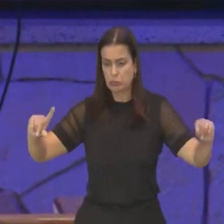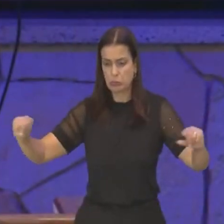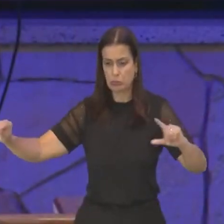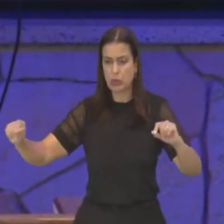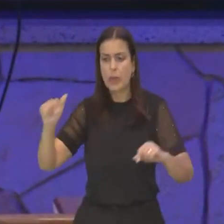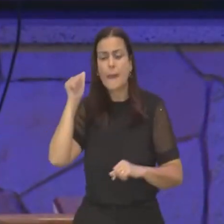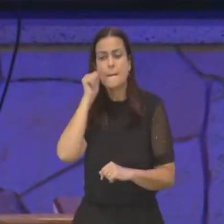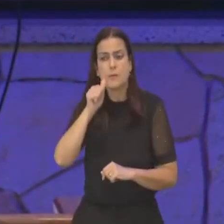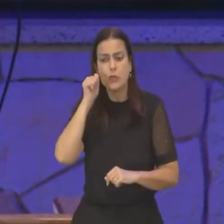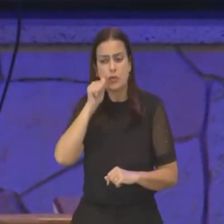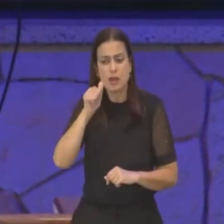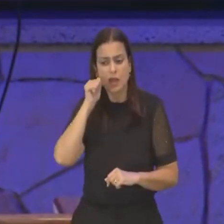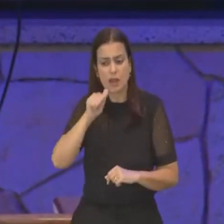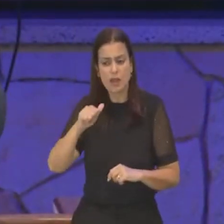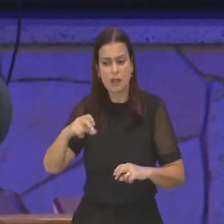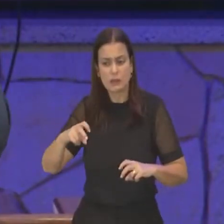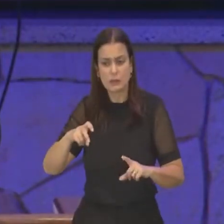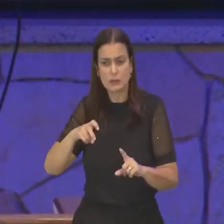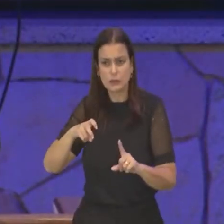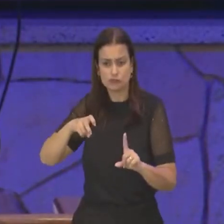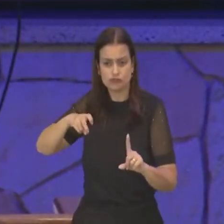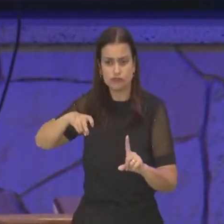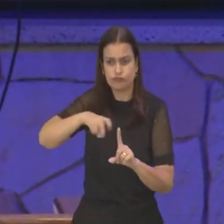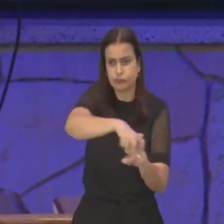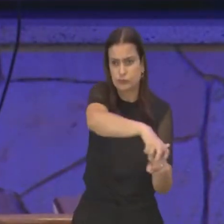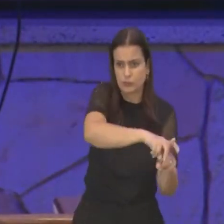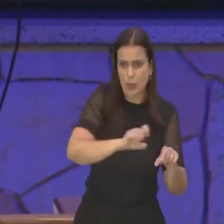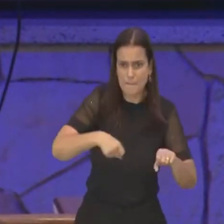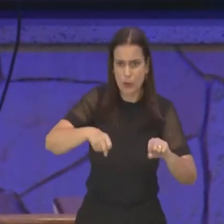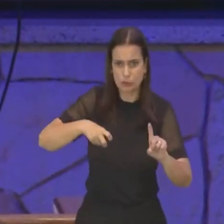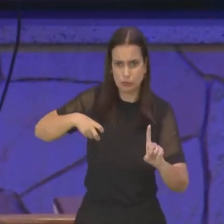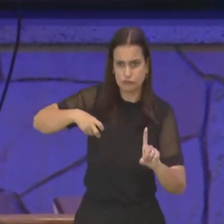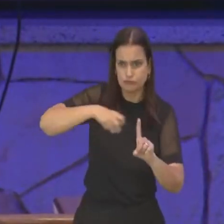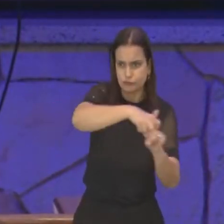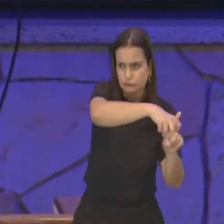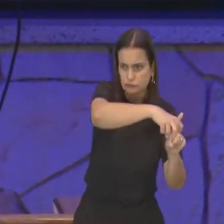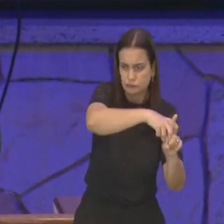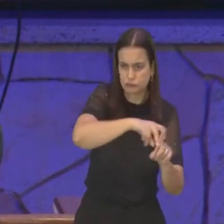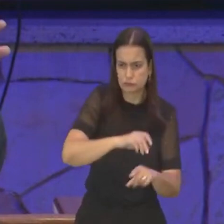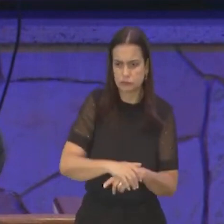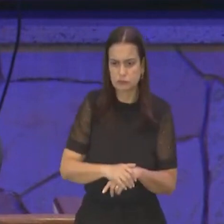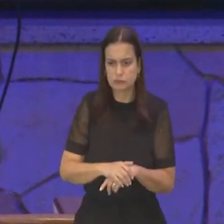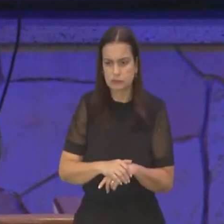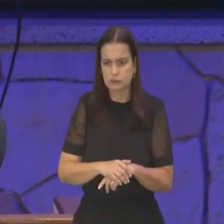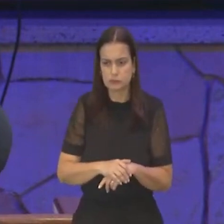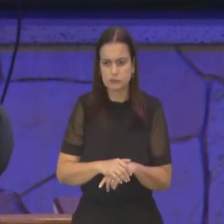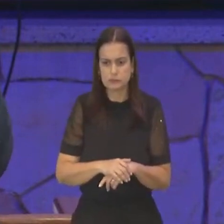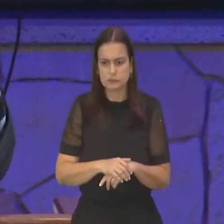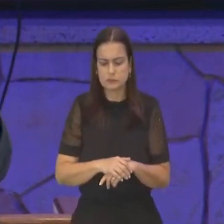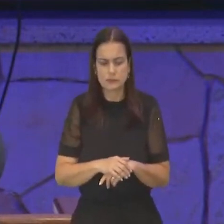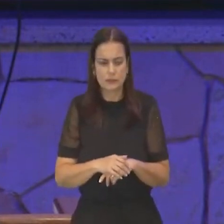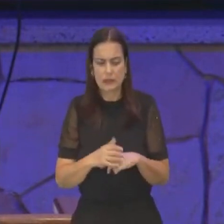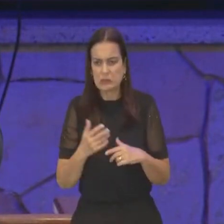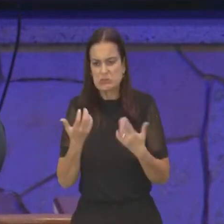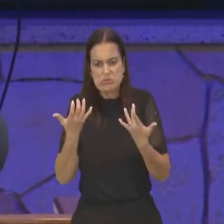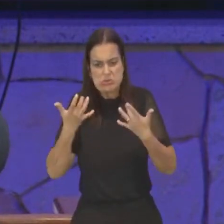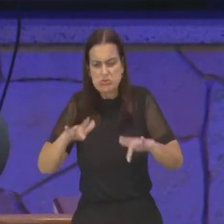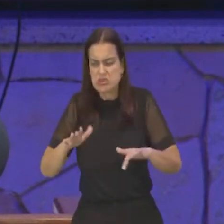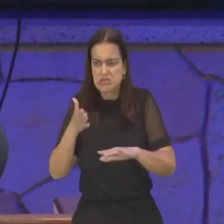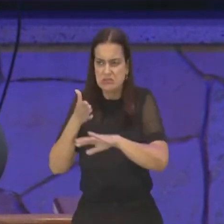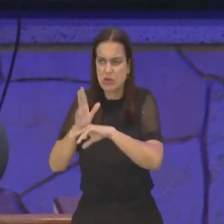havia sido atropelada por uma moto, não sentiu necessidade de ser conduzida ao